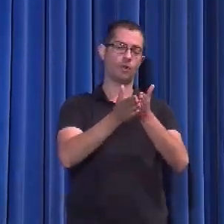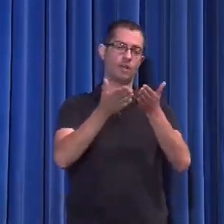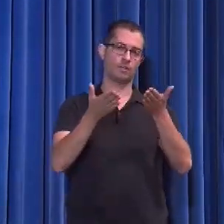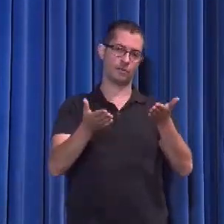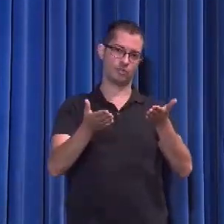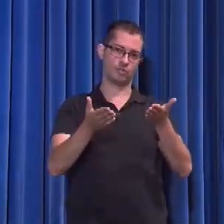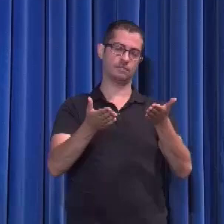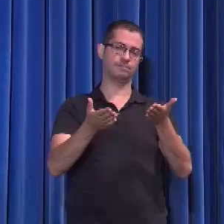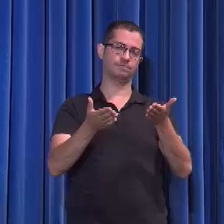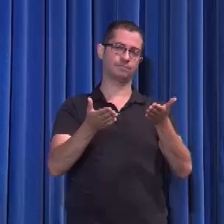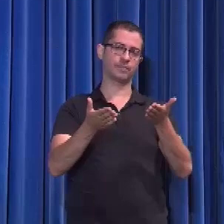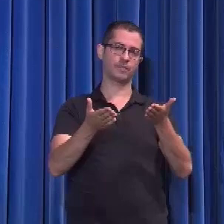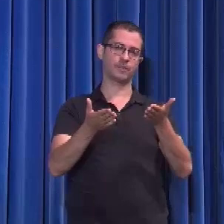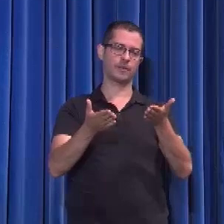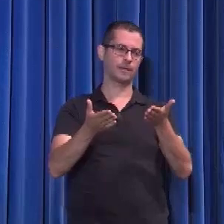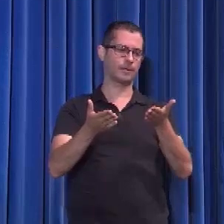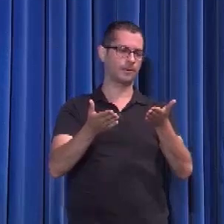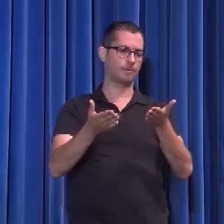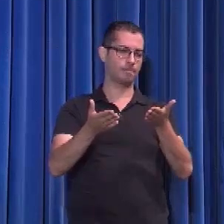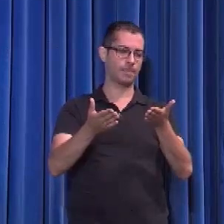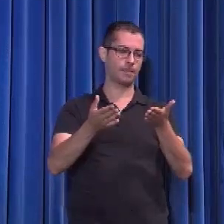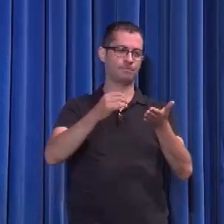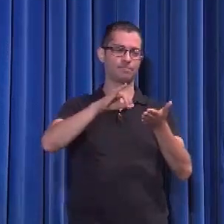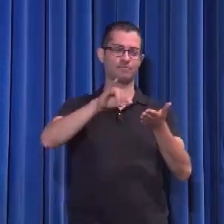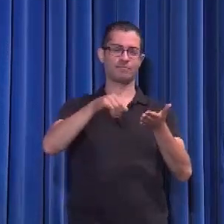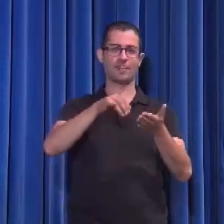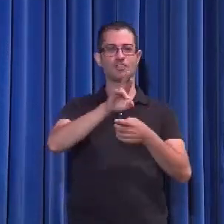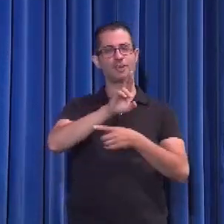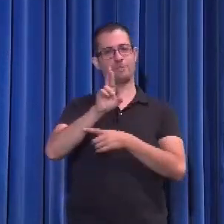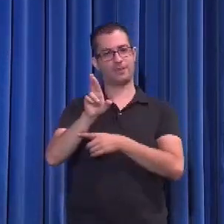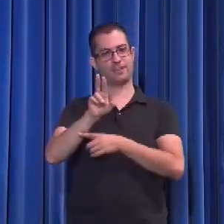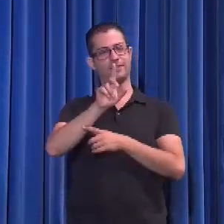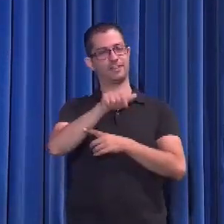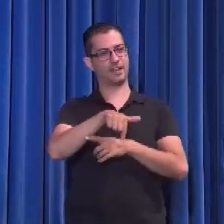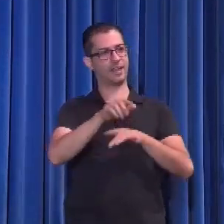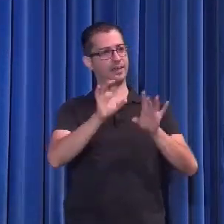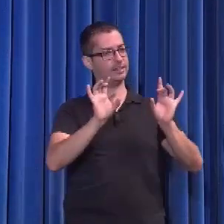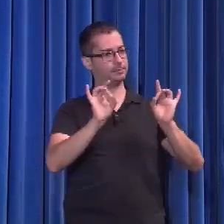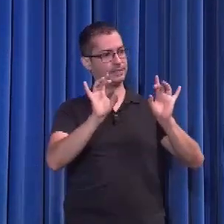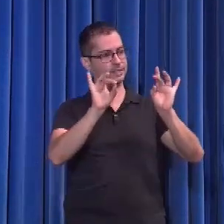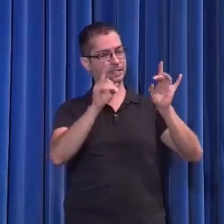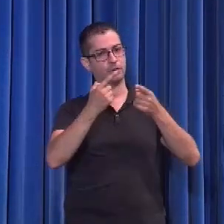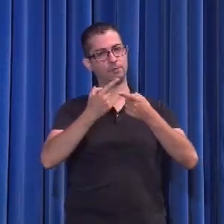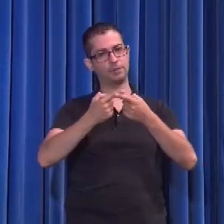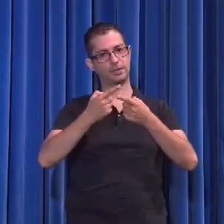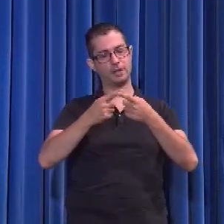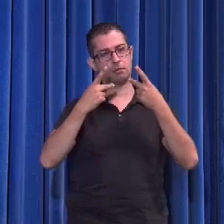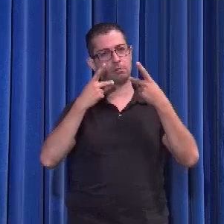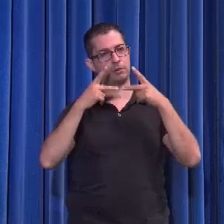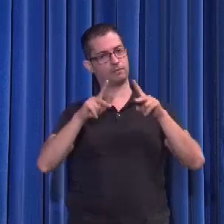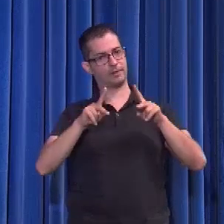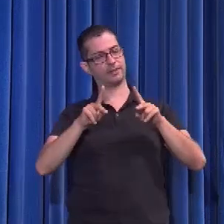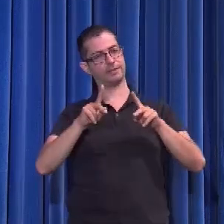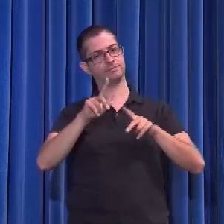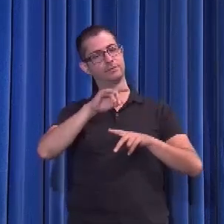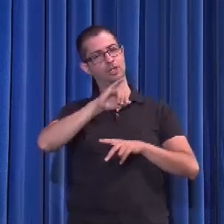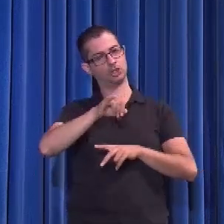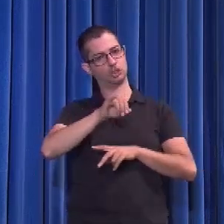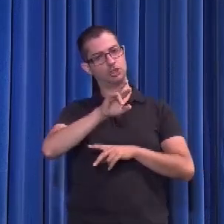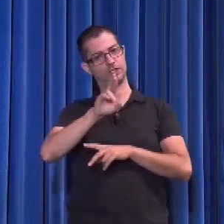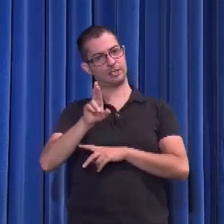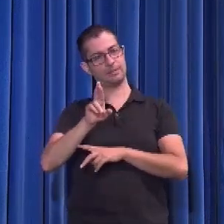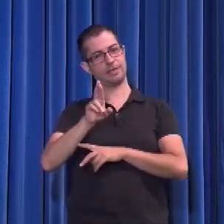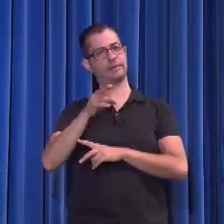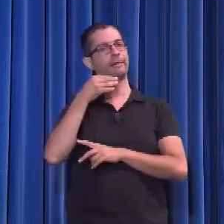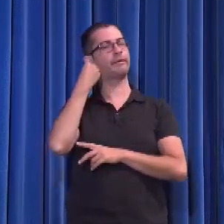livro com uma característica especial. Por quê? Porque o profeta Jeremias, ele